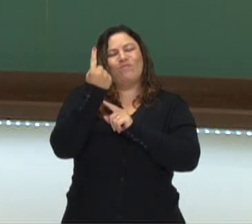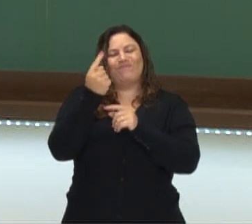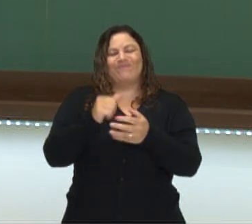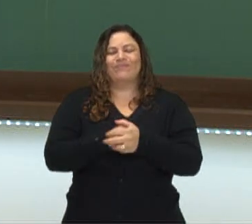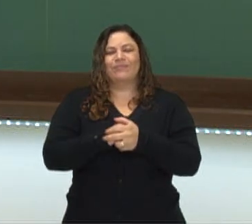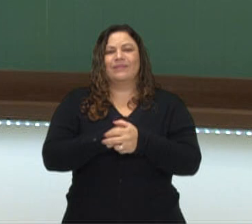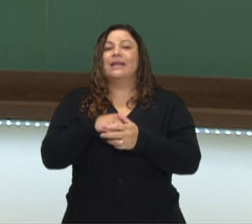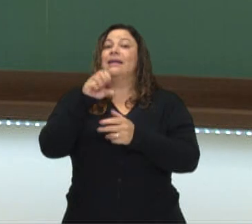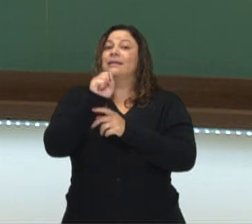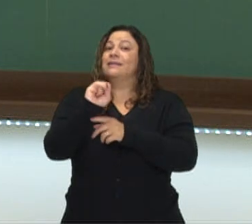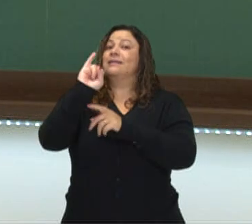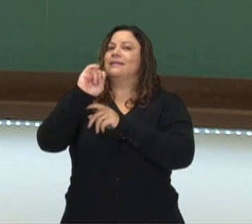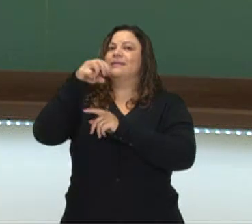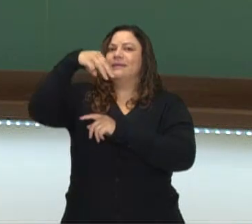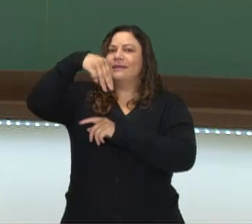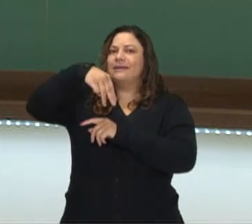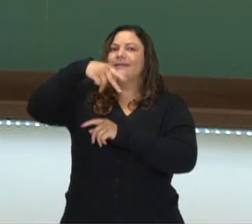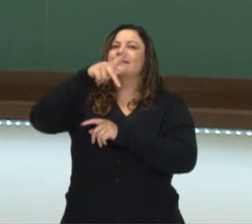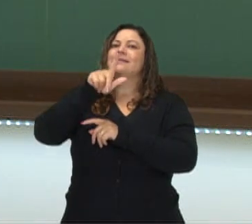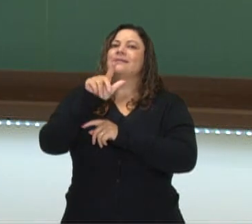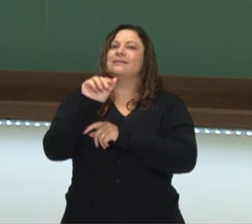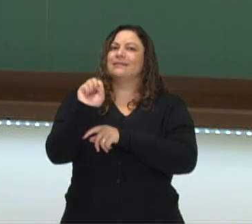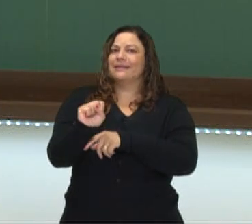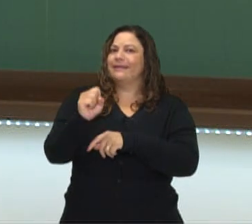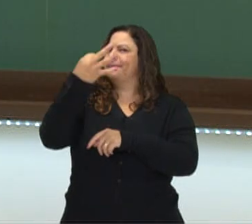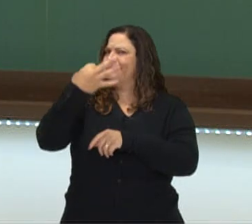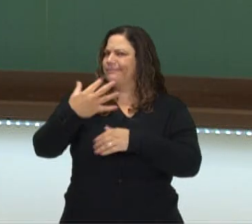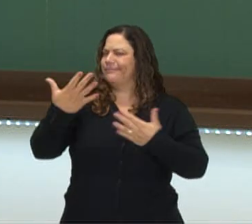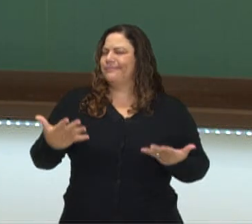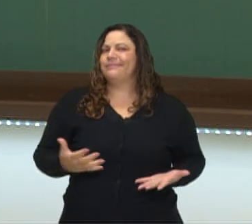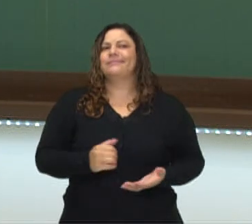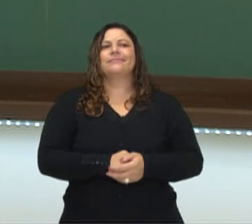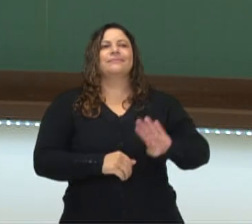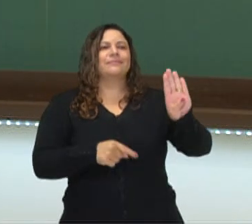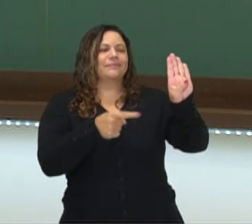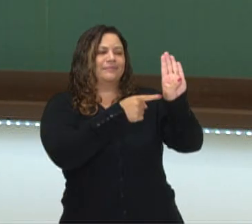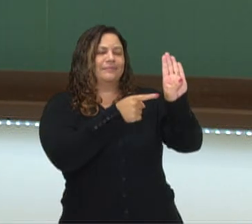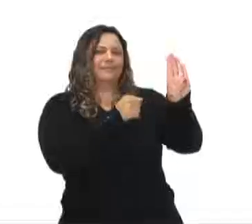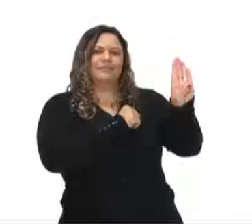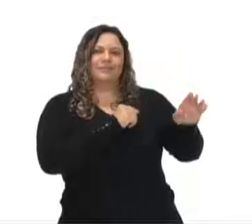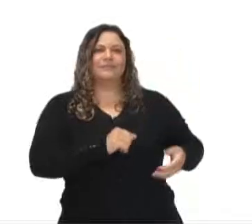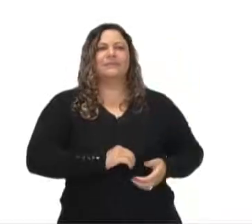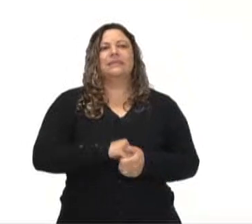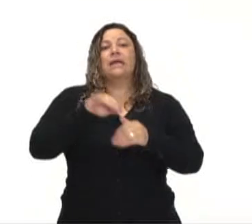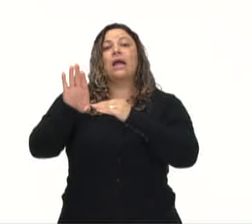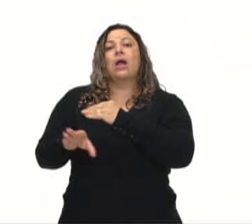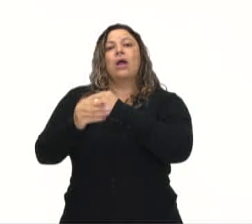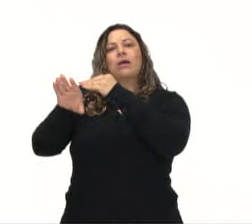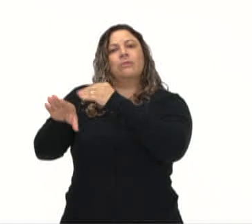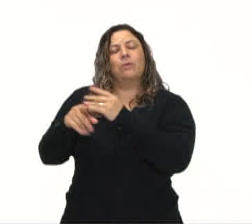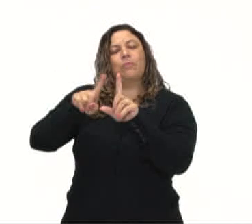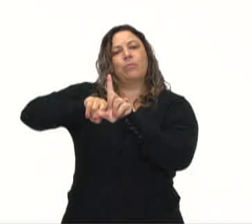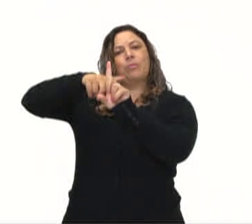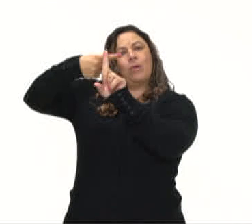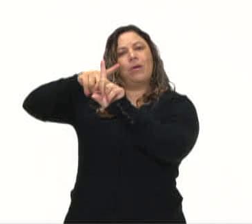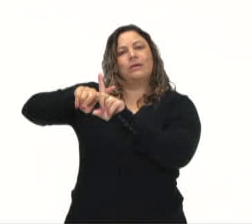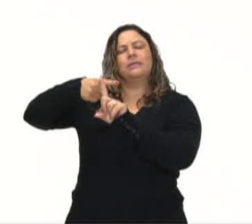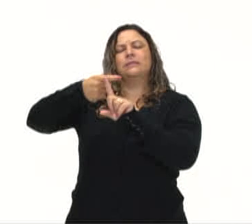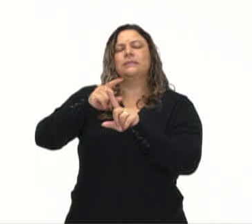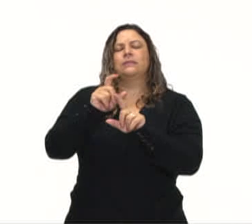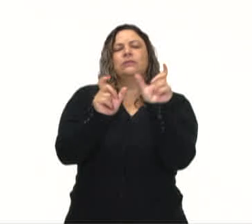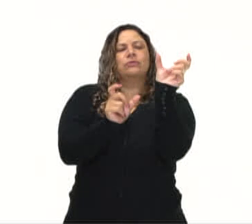Olá, eu voltei e voltei curiosa, porque eu quero saber qual que foi a tua análise aí sobre